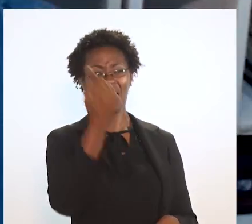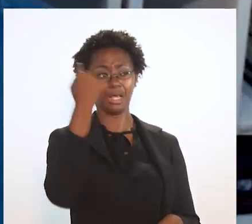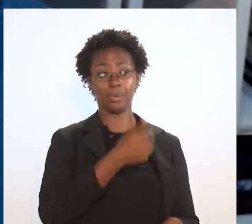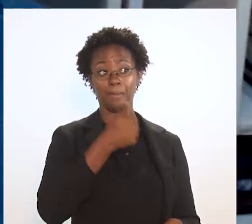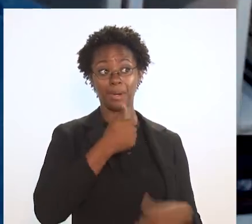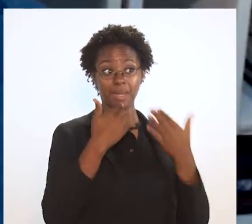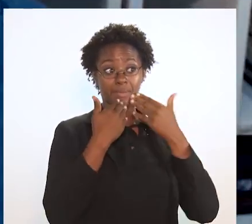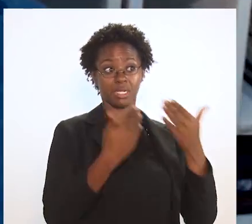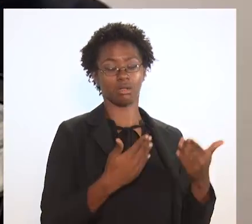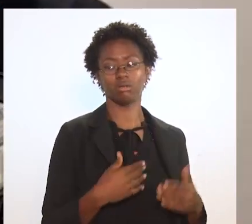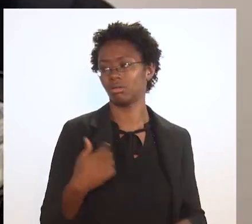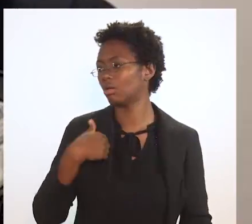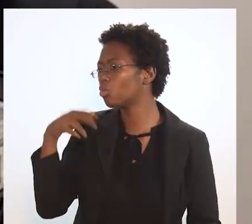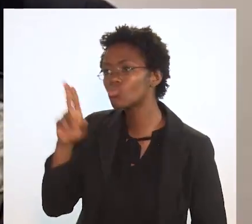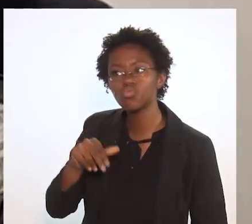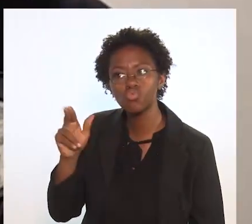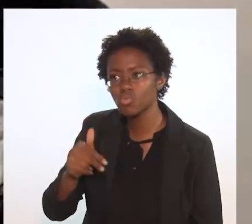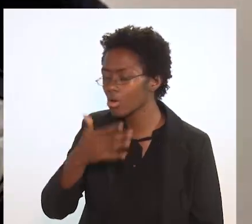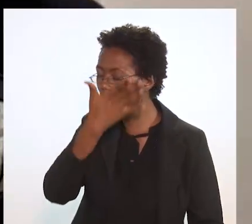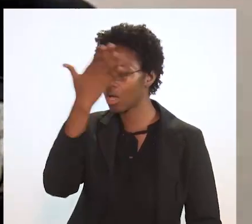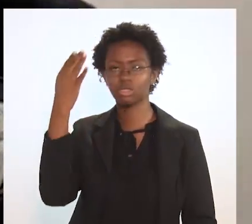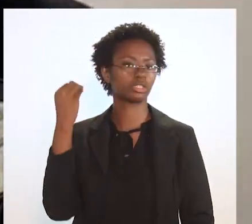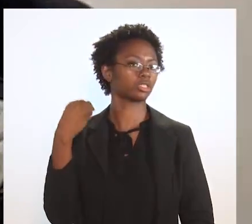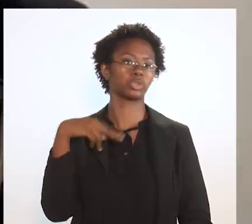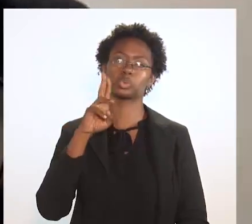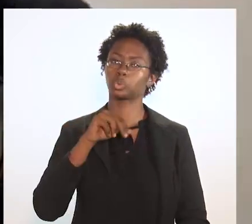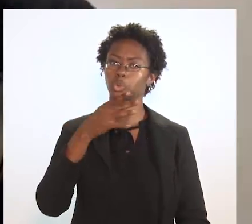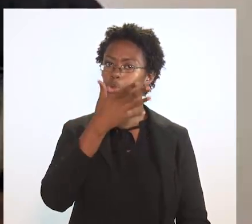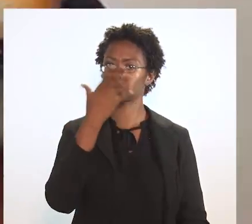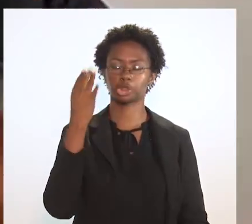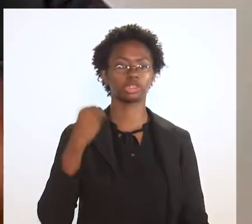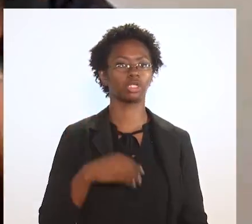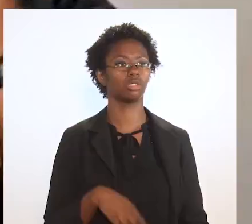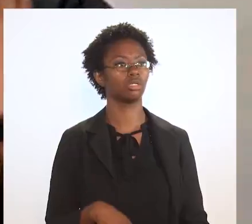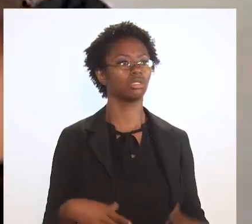interpretaram naquele primeiro show? Claro, eu não posso esquecer jamais.